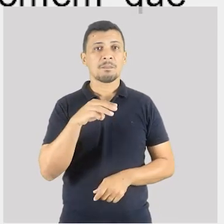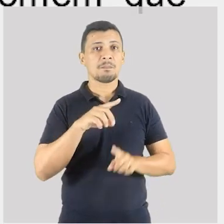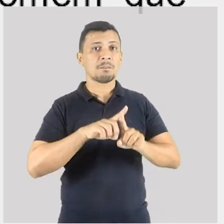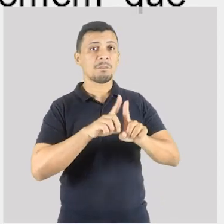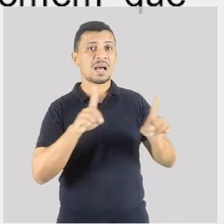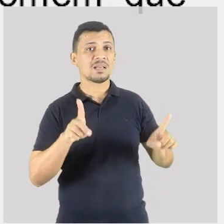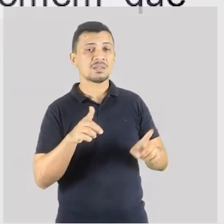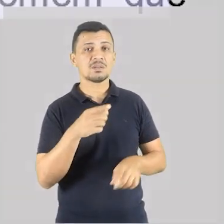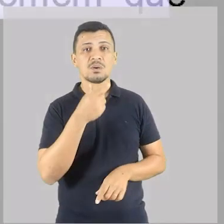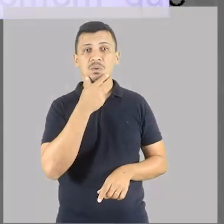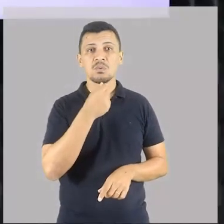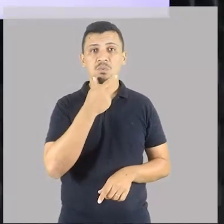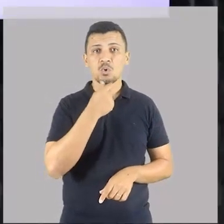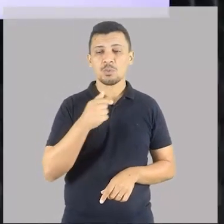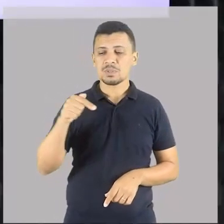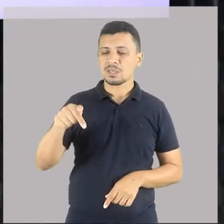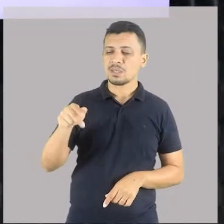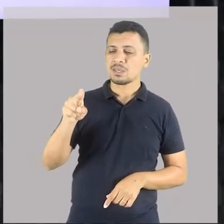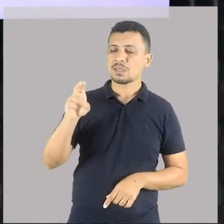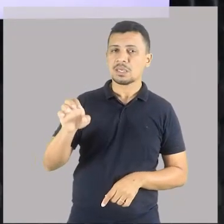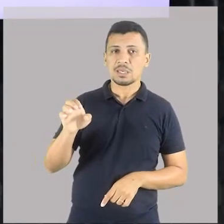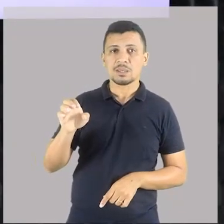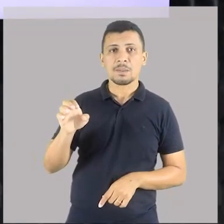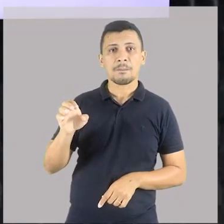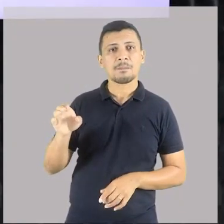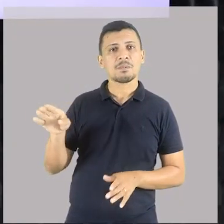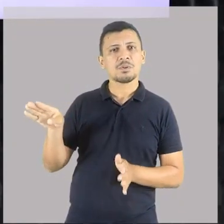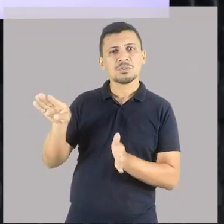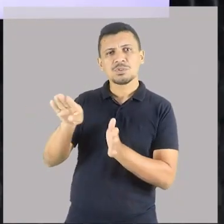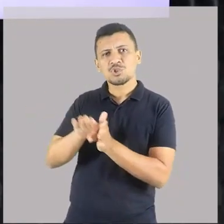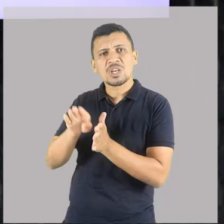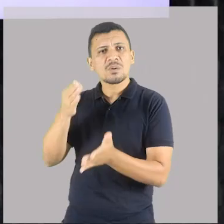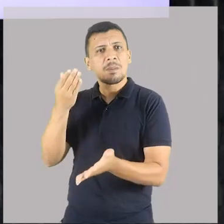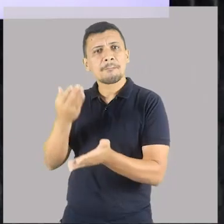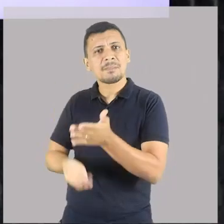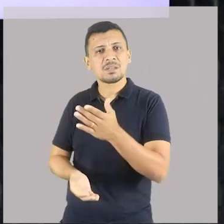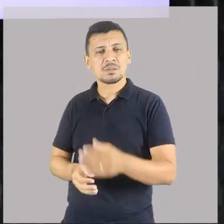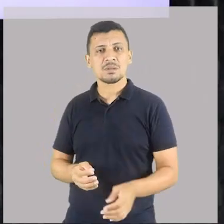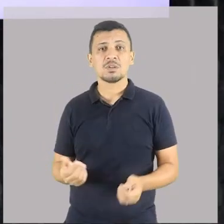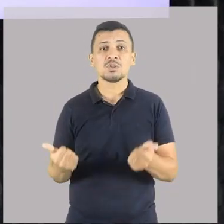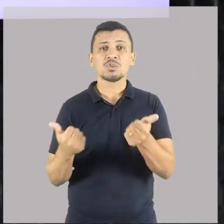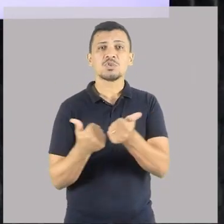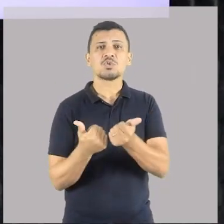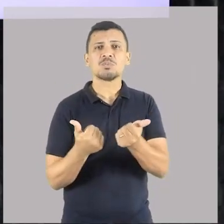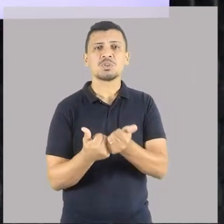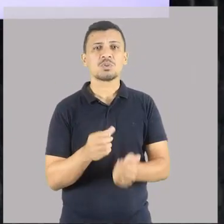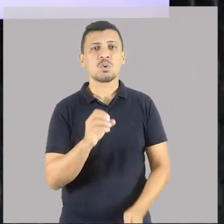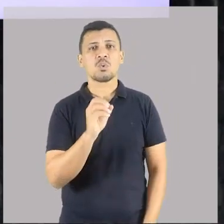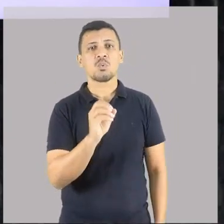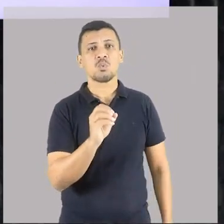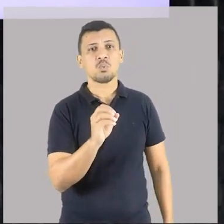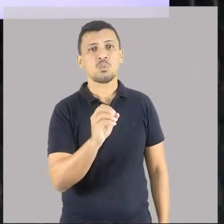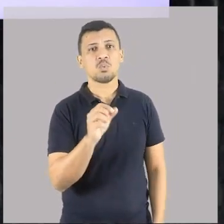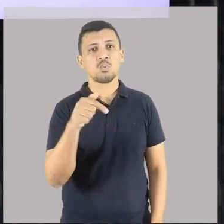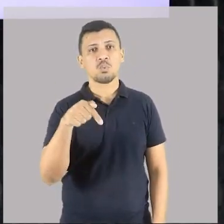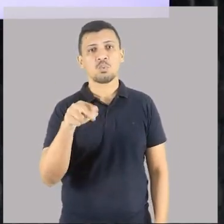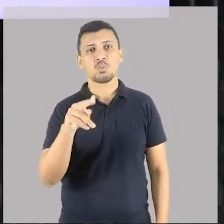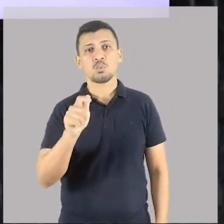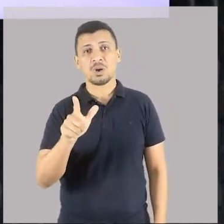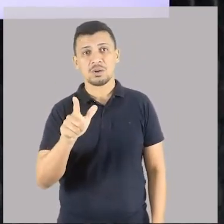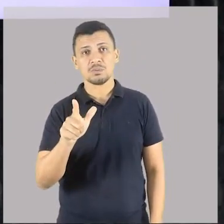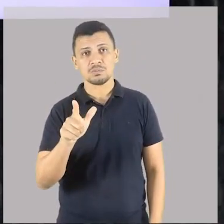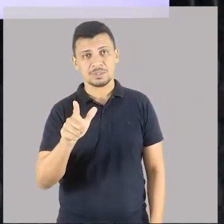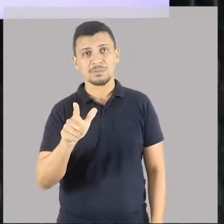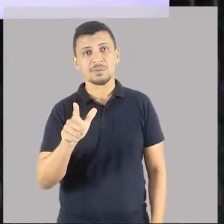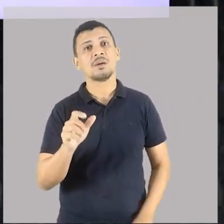a perder massa encefálica, você poderia dizer assim, mas o homem o qual chegou. Você pode substituir esse que por